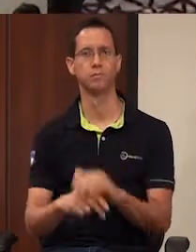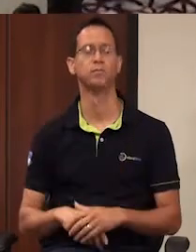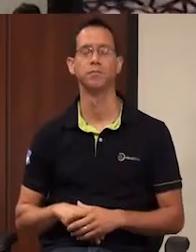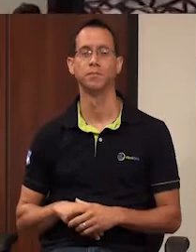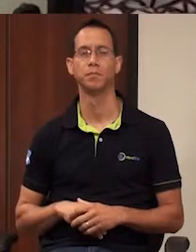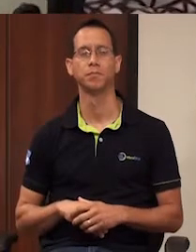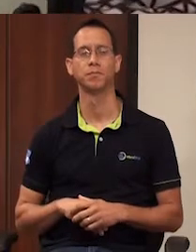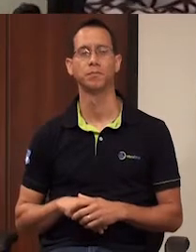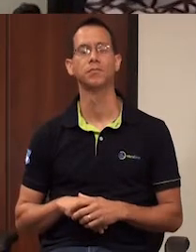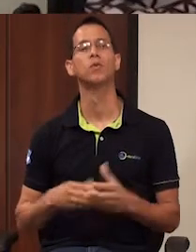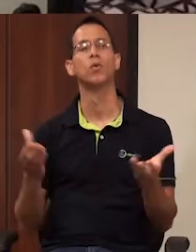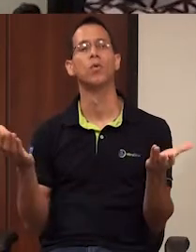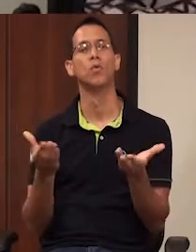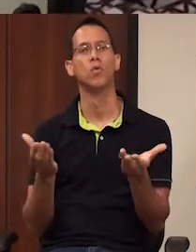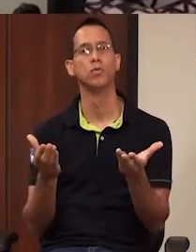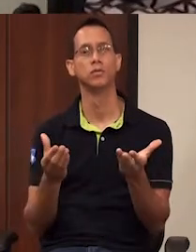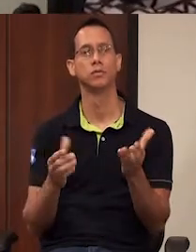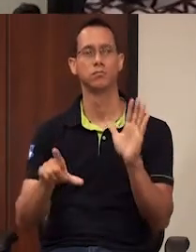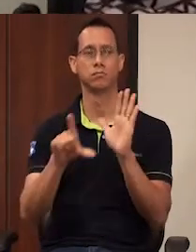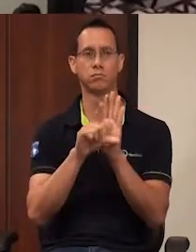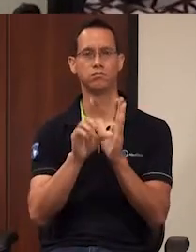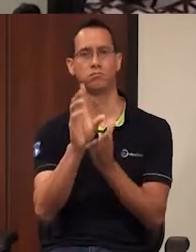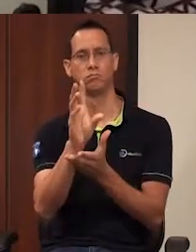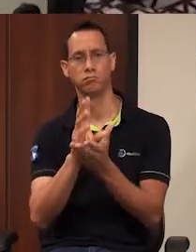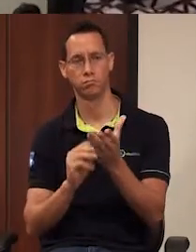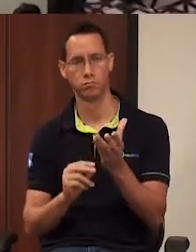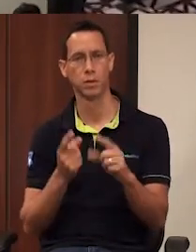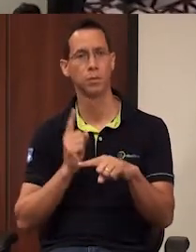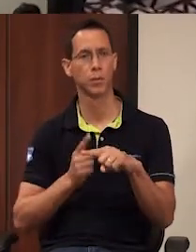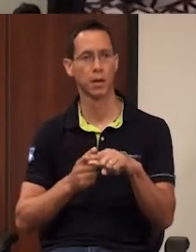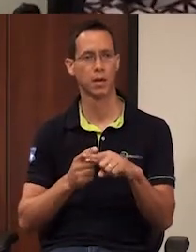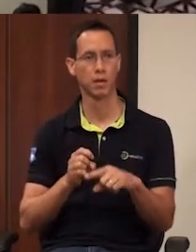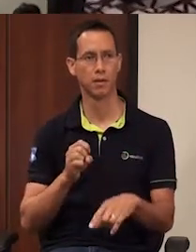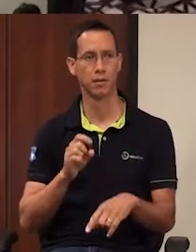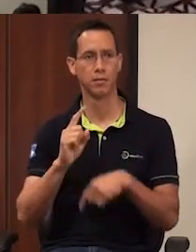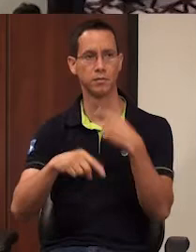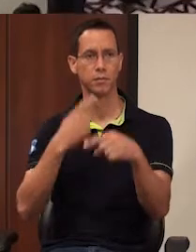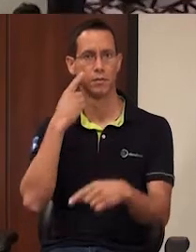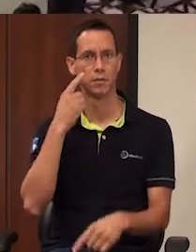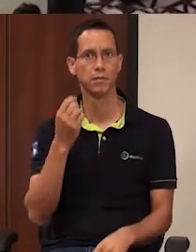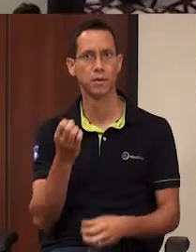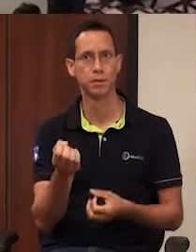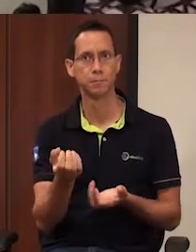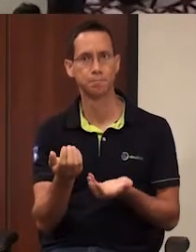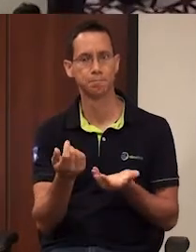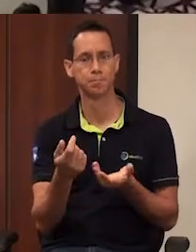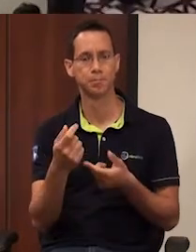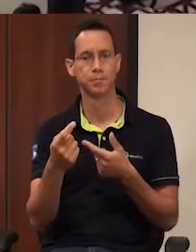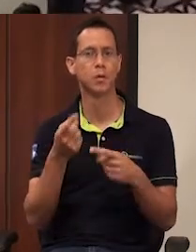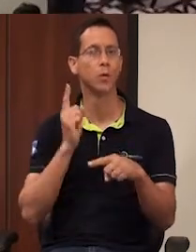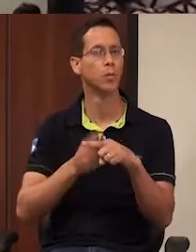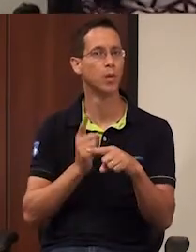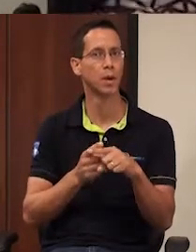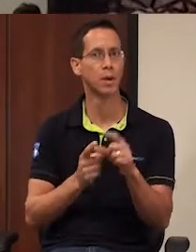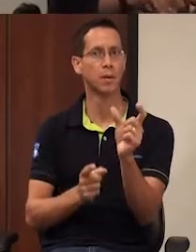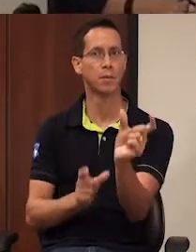uma percepção, mas que hoje ela decorre de lei. Por que eu ressalto isso? Porque se vocês em algum momento precisarem ter argumentos para defender o porquê